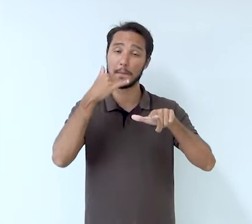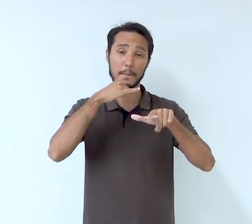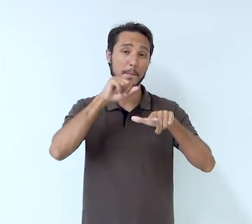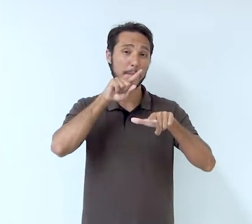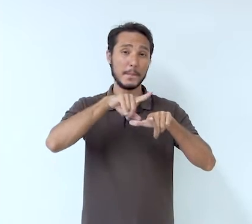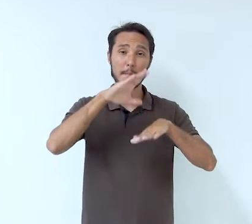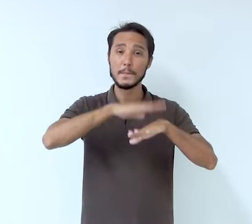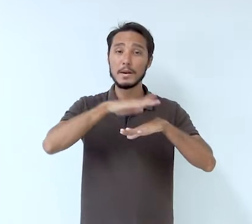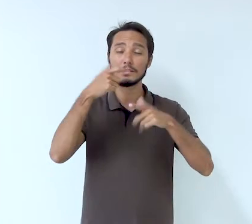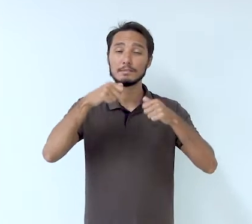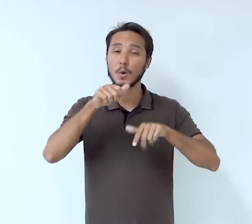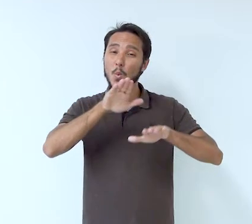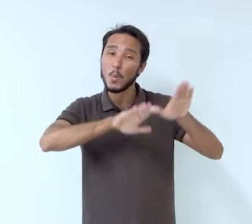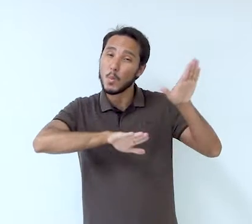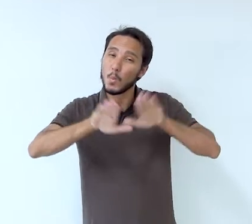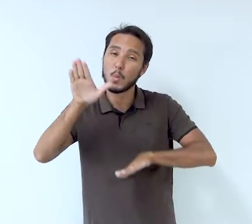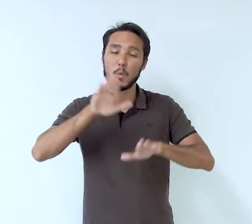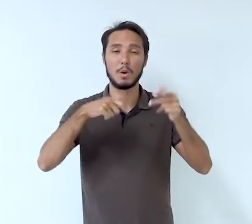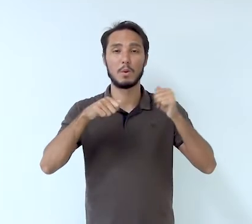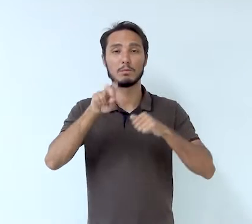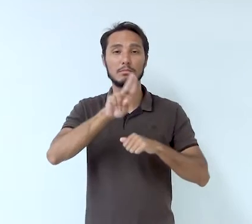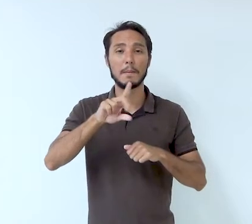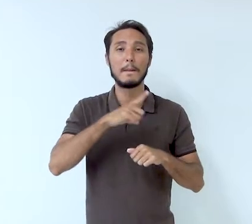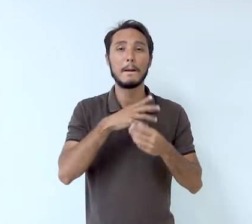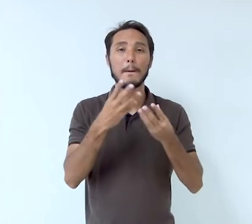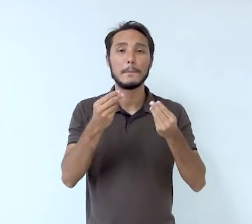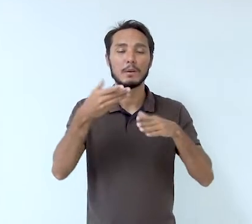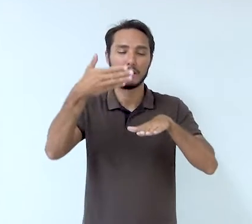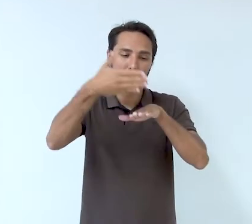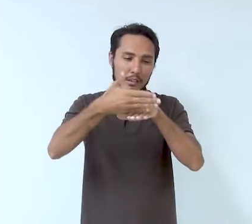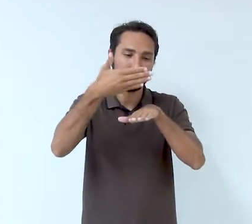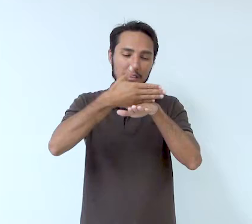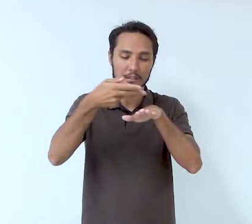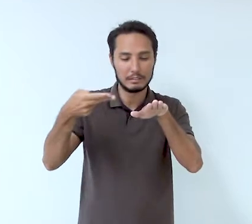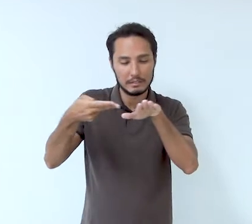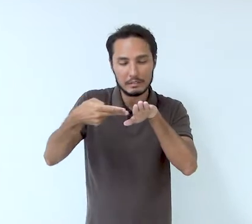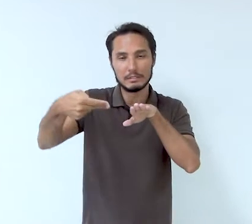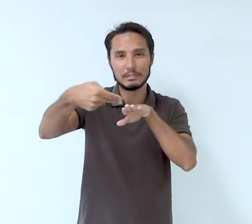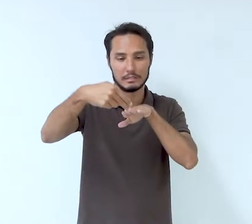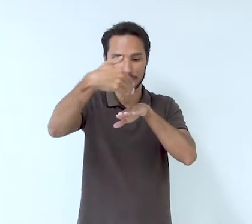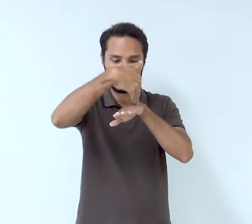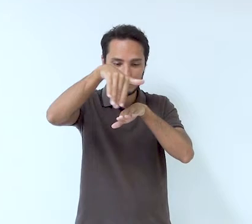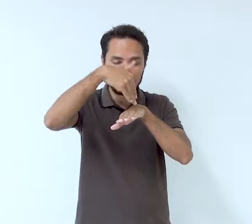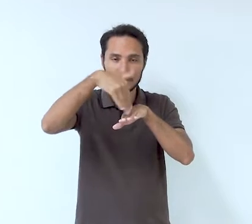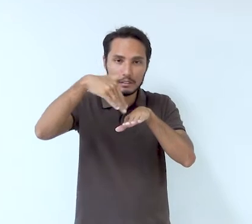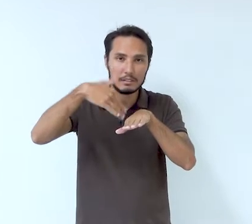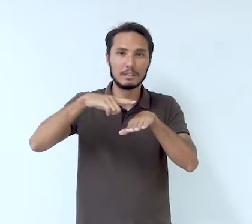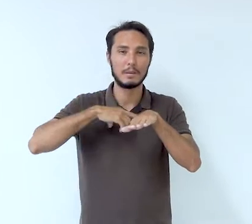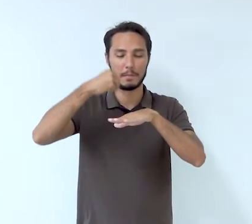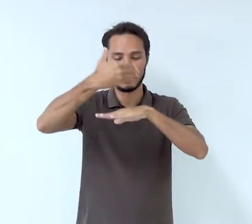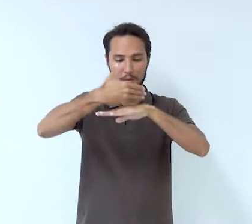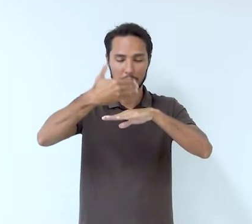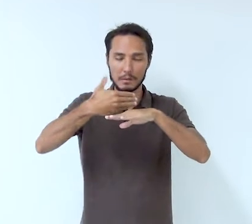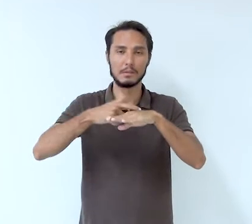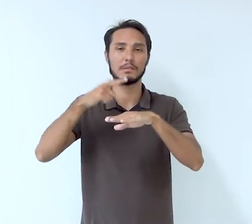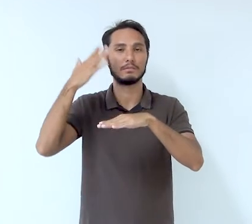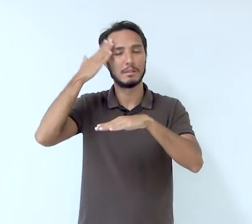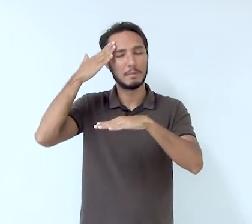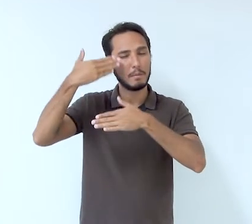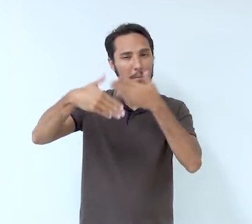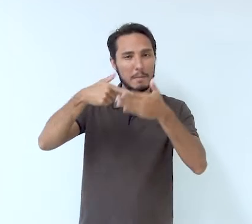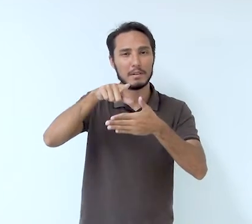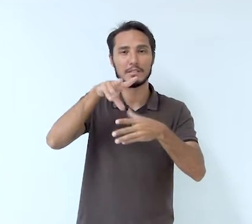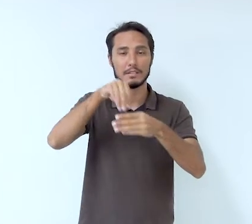Placa-mãe é o componente que mais exige cuidado no manuseio, porque ela tem muitos encaixes, muitas trilhas, né? Tem o soquete do